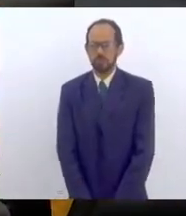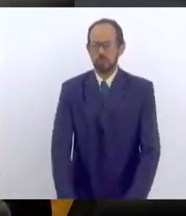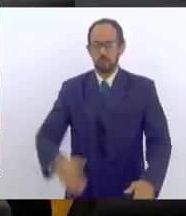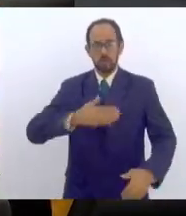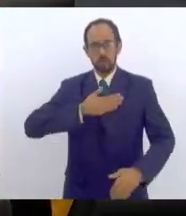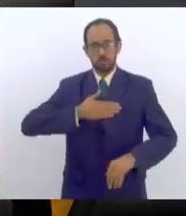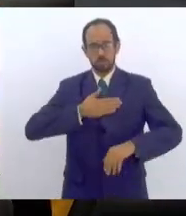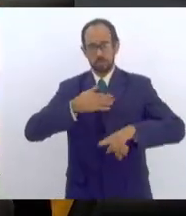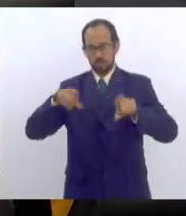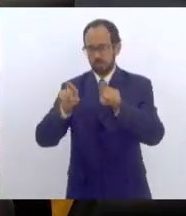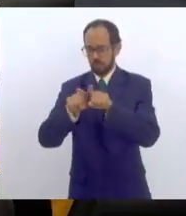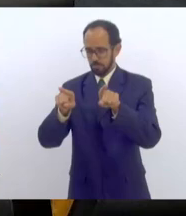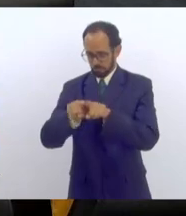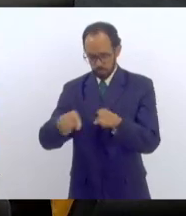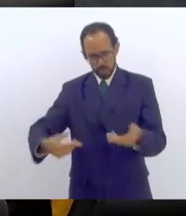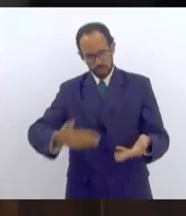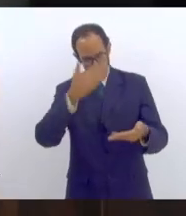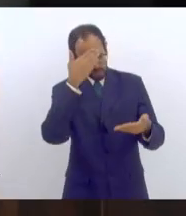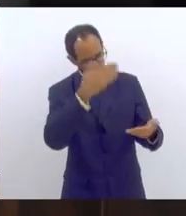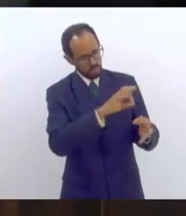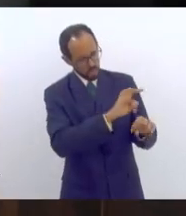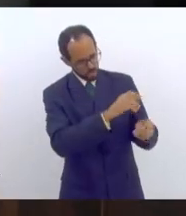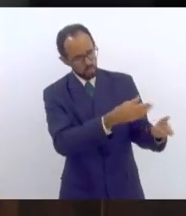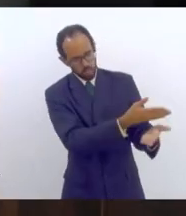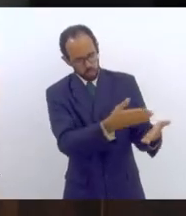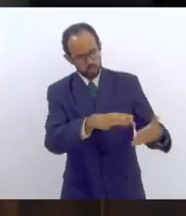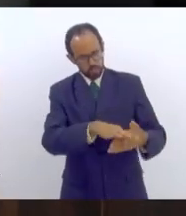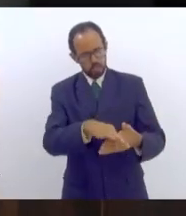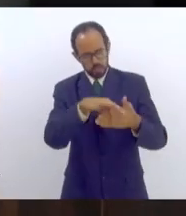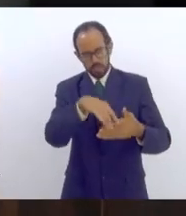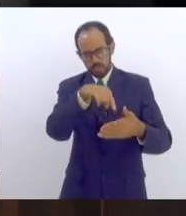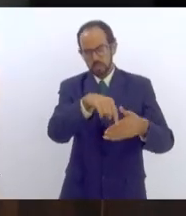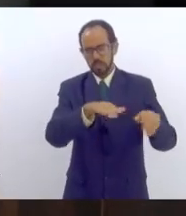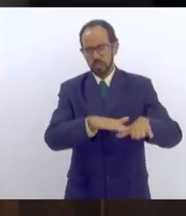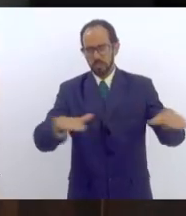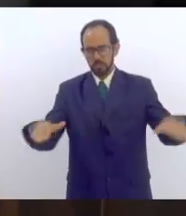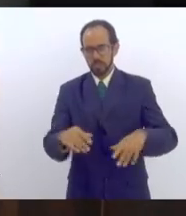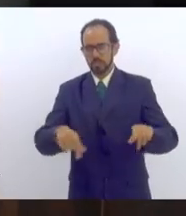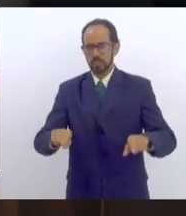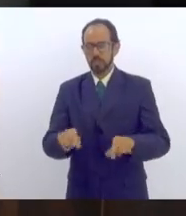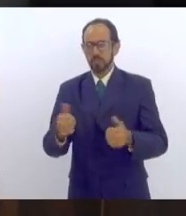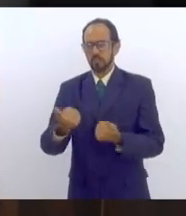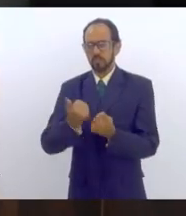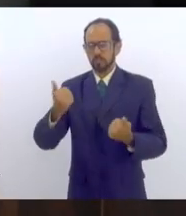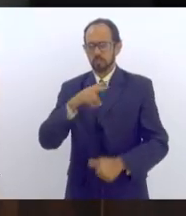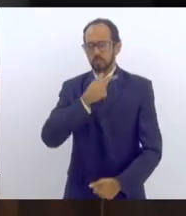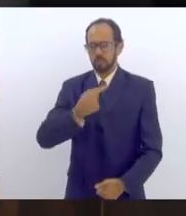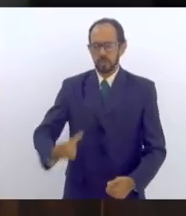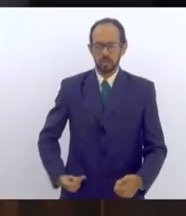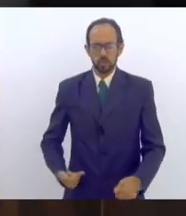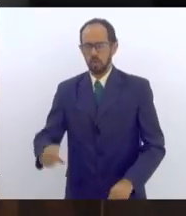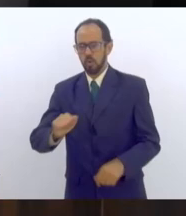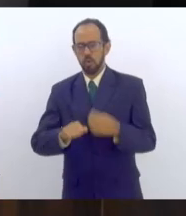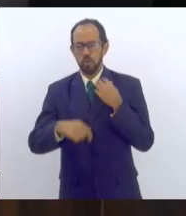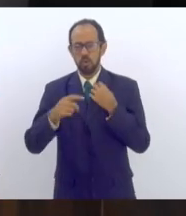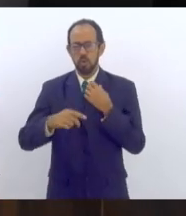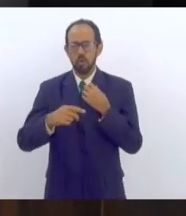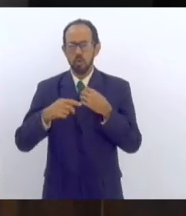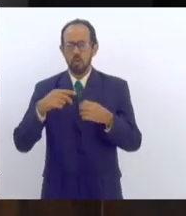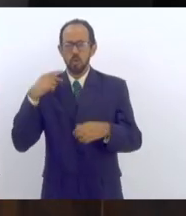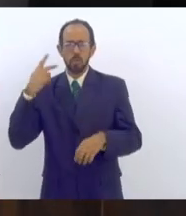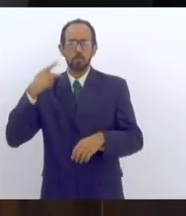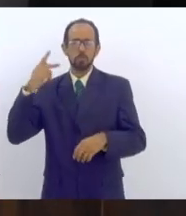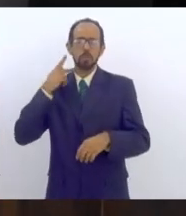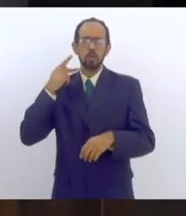Gostaria de agradecer a todas as autoridades que compuseram essa mesa, nosso vice-governador Pampulha, nosso procurador-geral